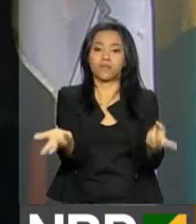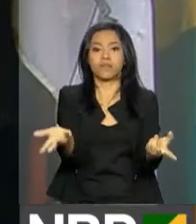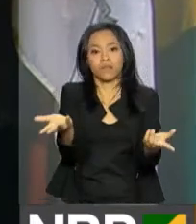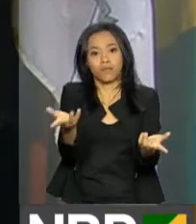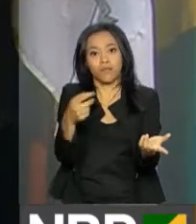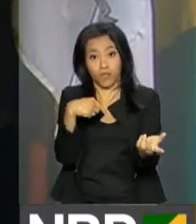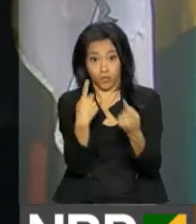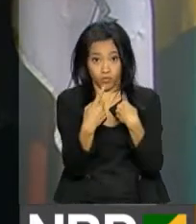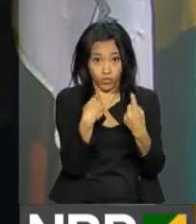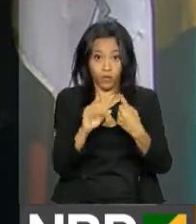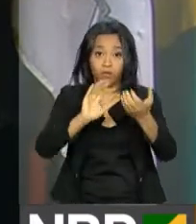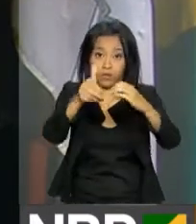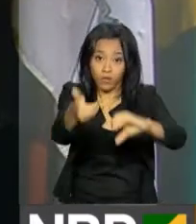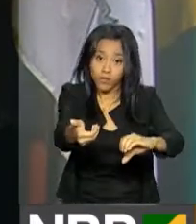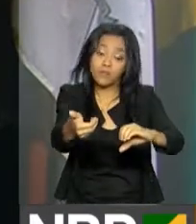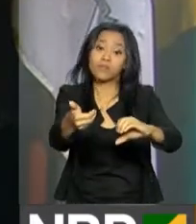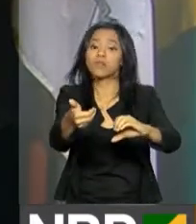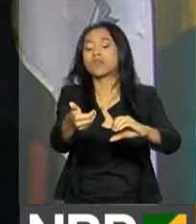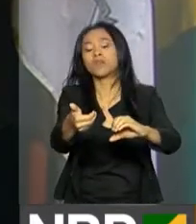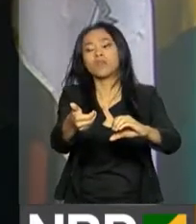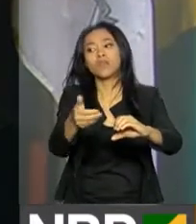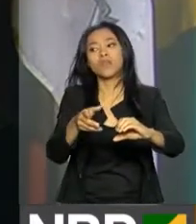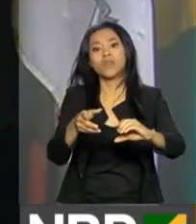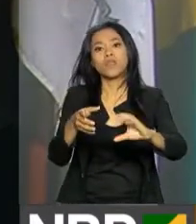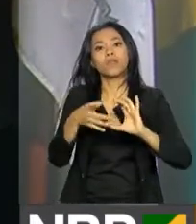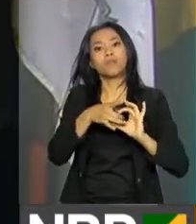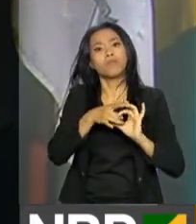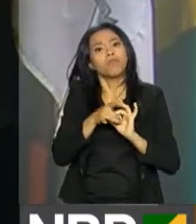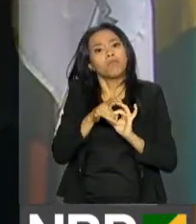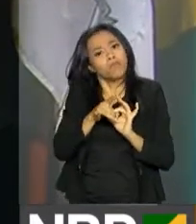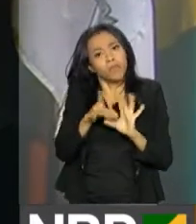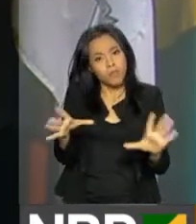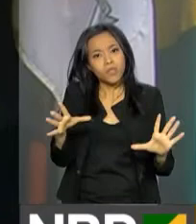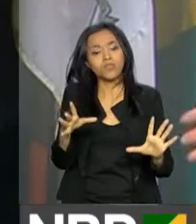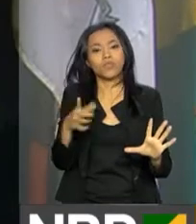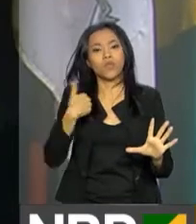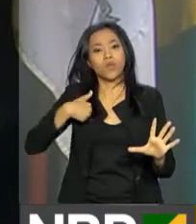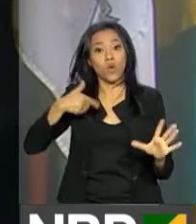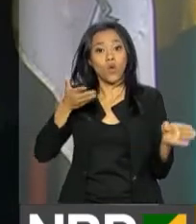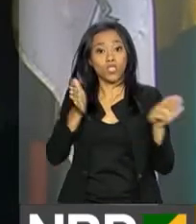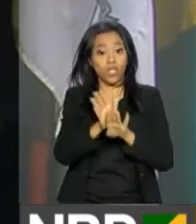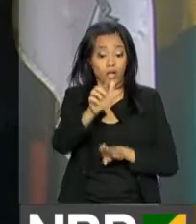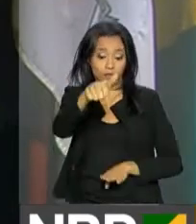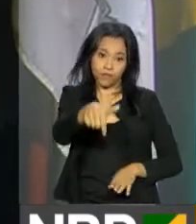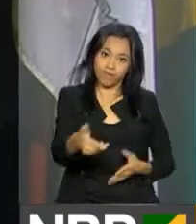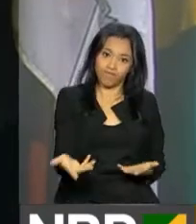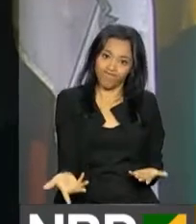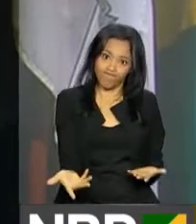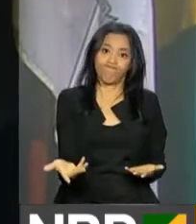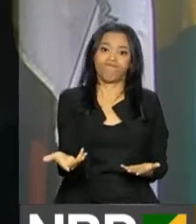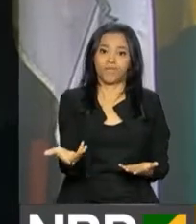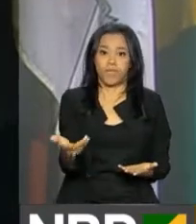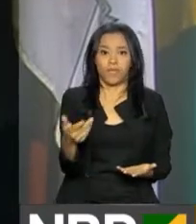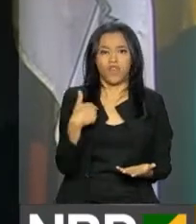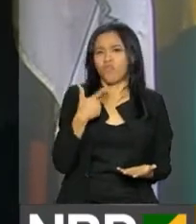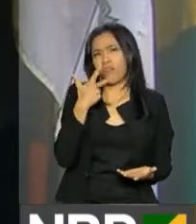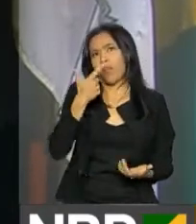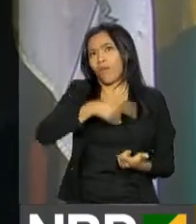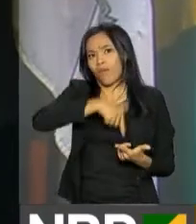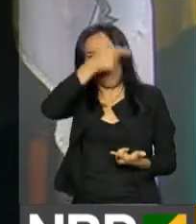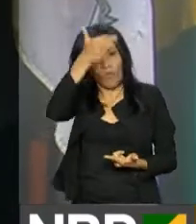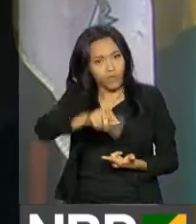congresso nacional afirmaram que nos permitiu chegar até aqui e fazer aquilo não ser repetitivo